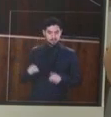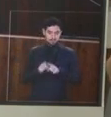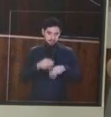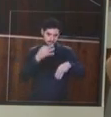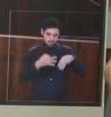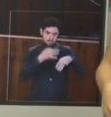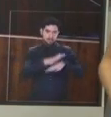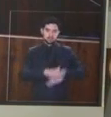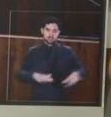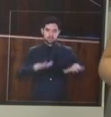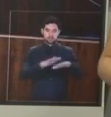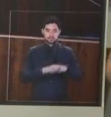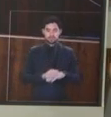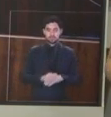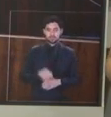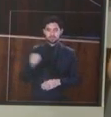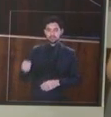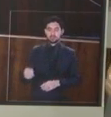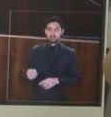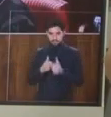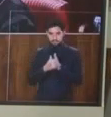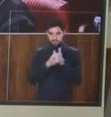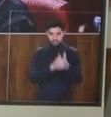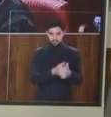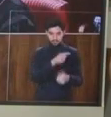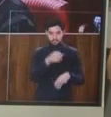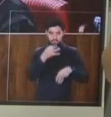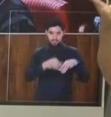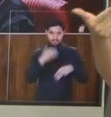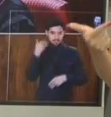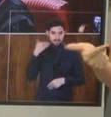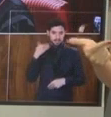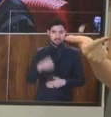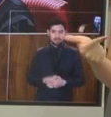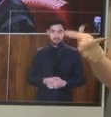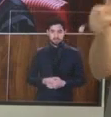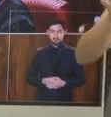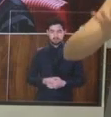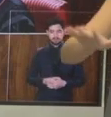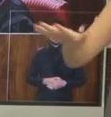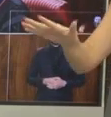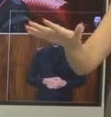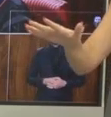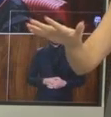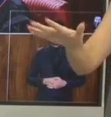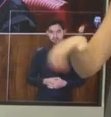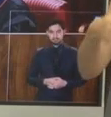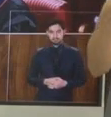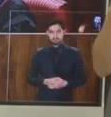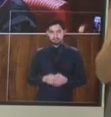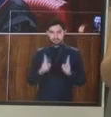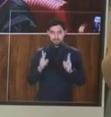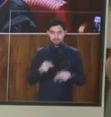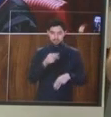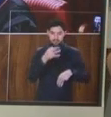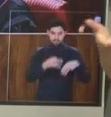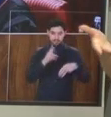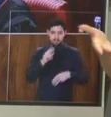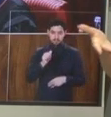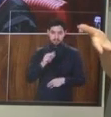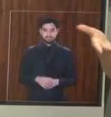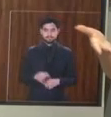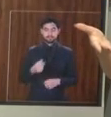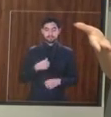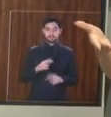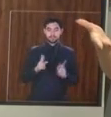barrar conteúdos com desinformação artistas influenciadores o pessoal que é famoso lá na internet pode durante as